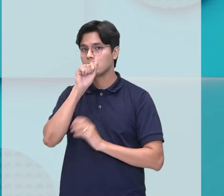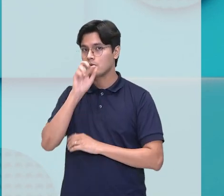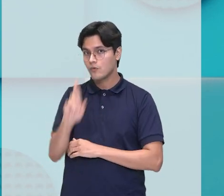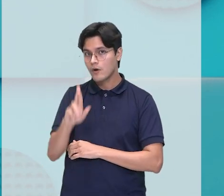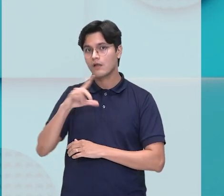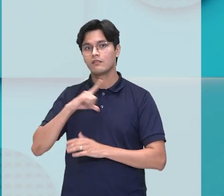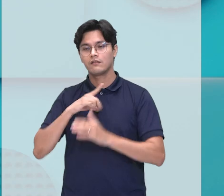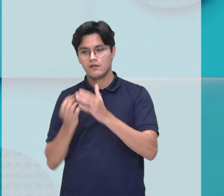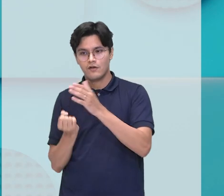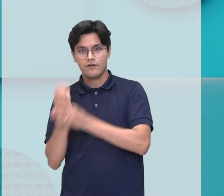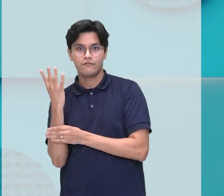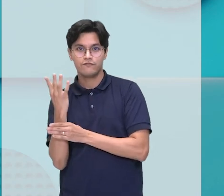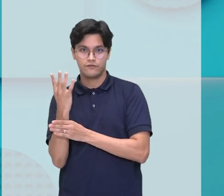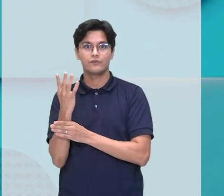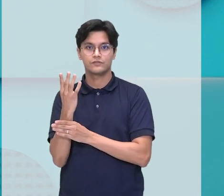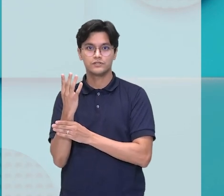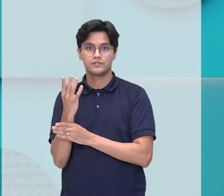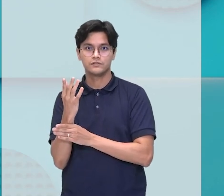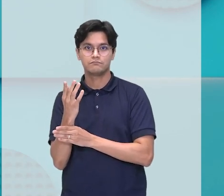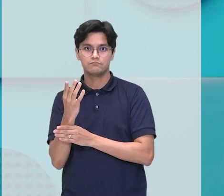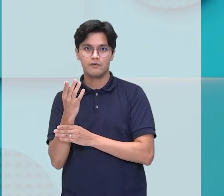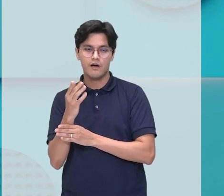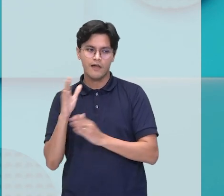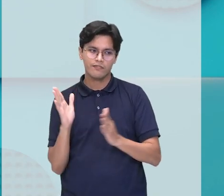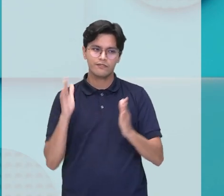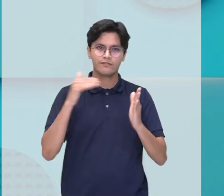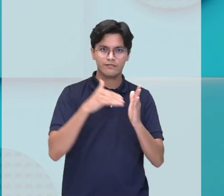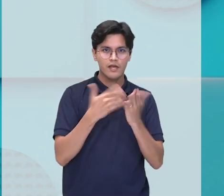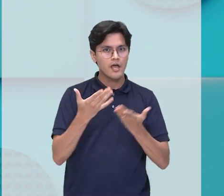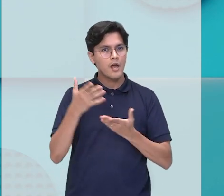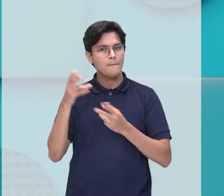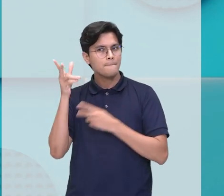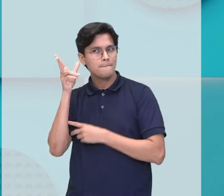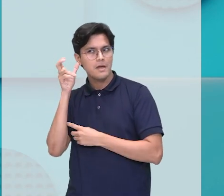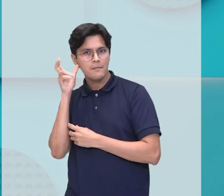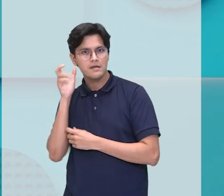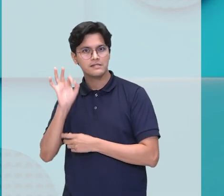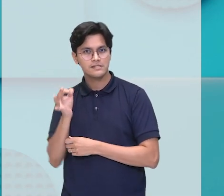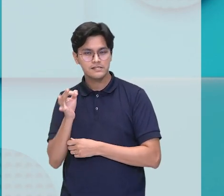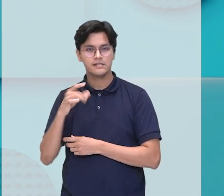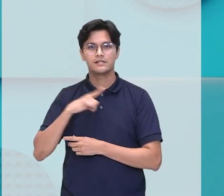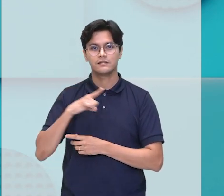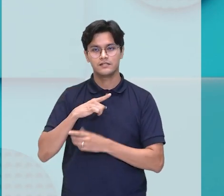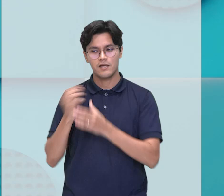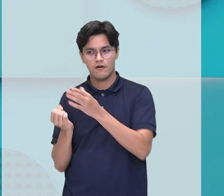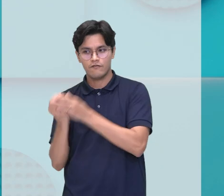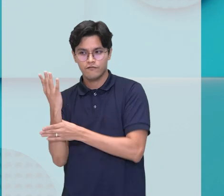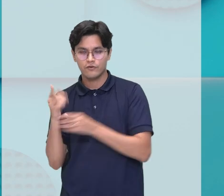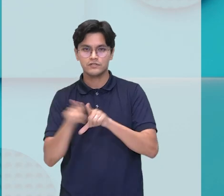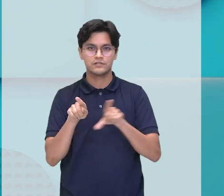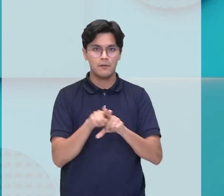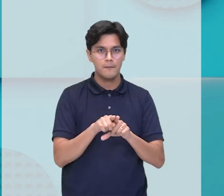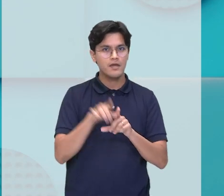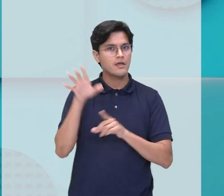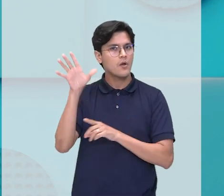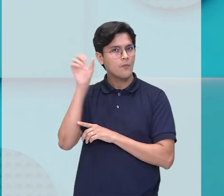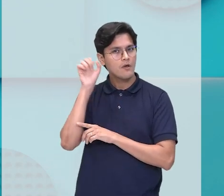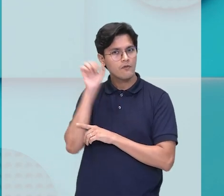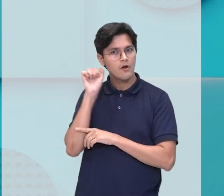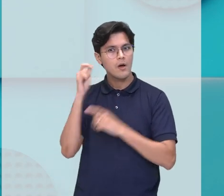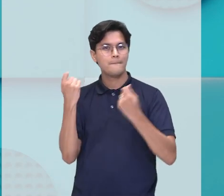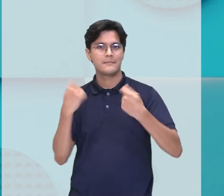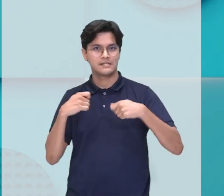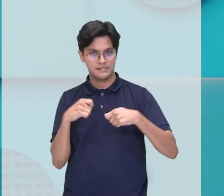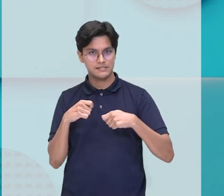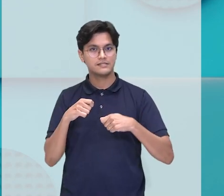se propaga até o ouvido, que é o receptor do som. Entre a fonte e o receptor, precisa-se de um meio. Como assim,